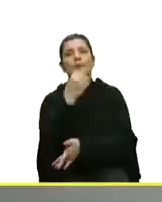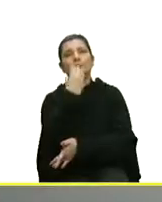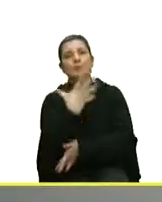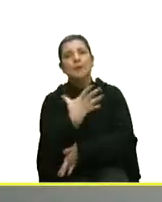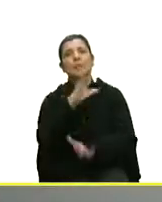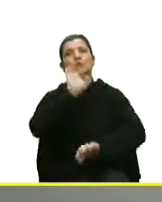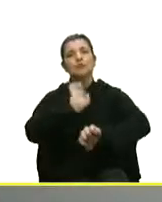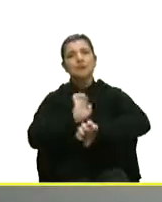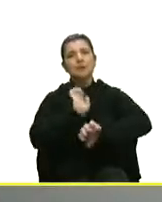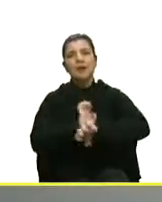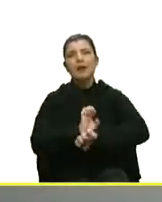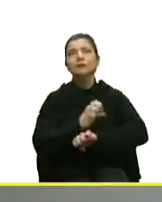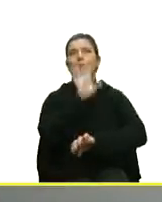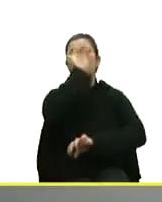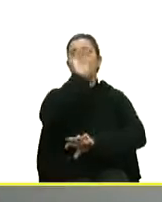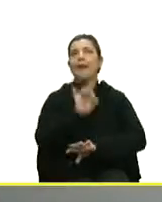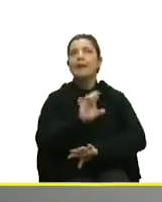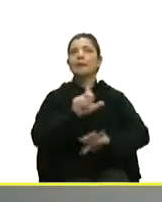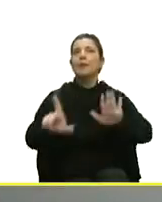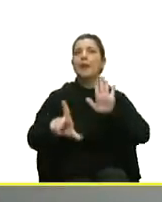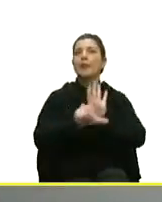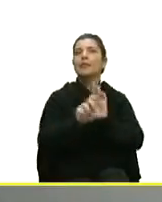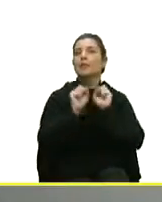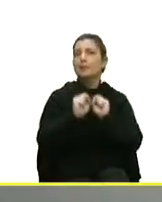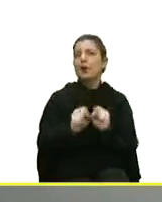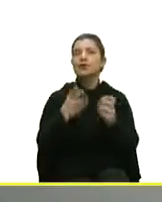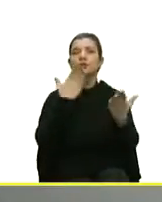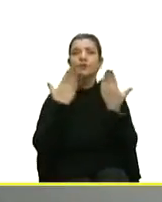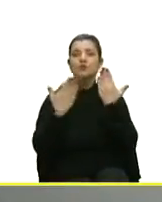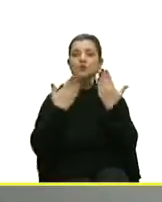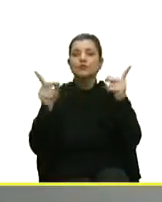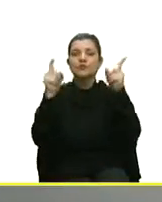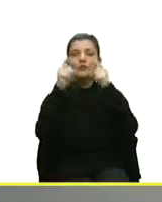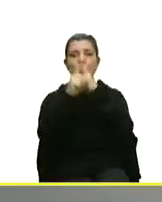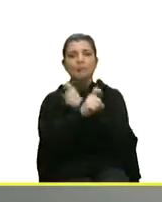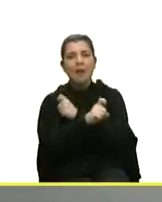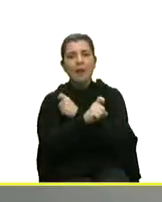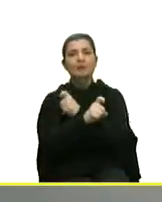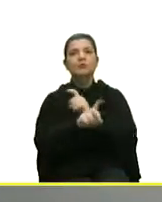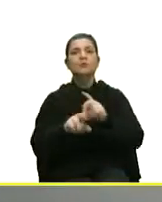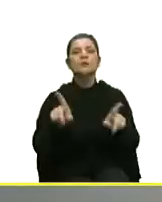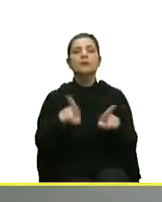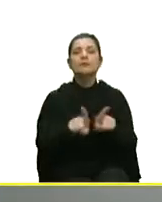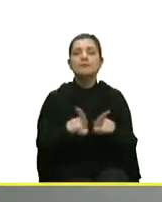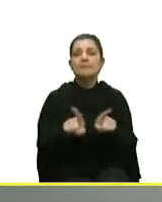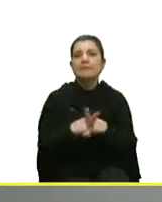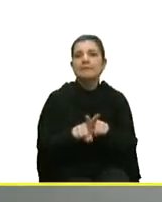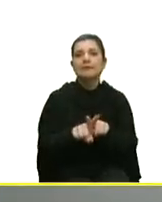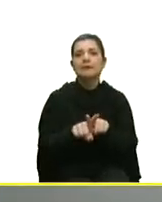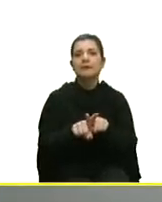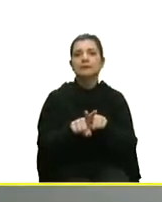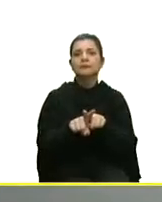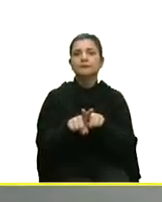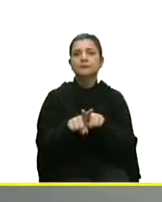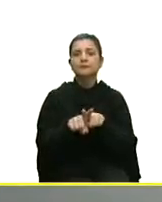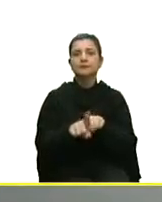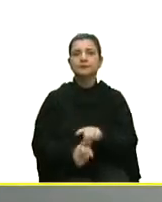uma a uma lei uma lei esparsa uma lei que pode dar dúvidas pode trazer dificuldade a questão dos